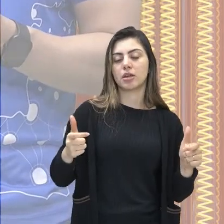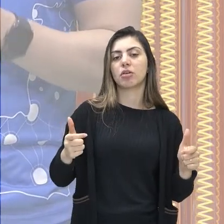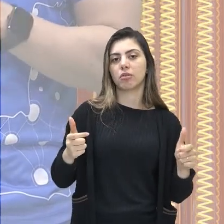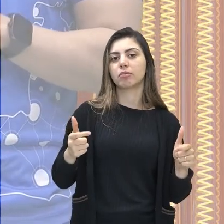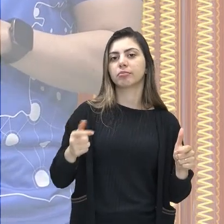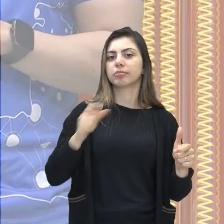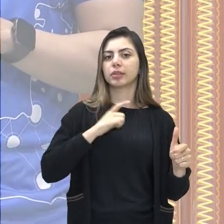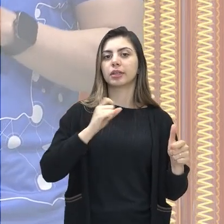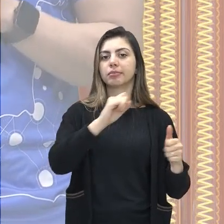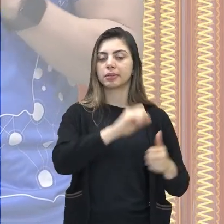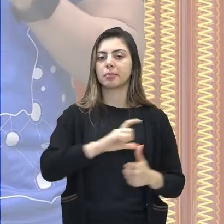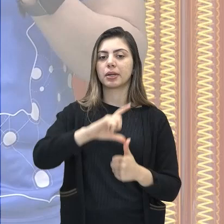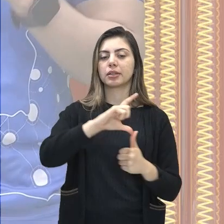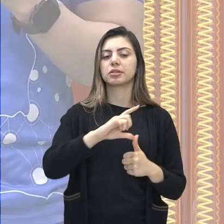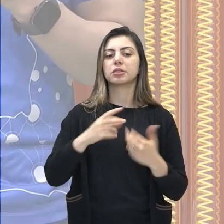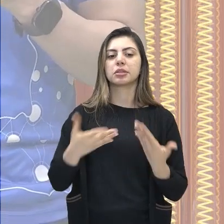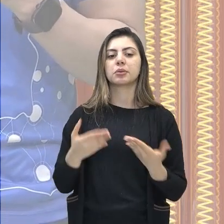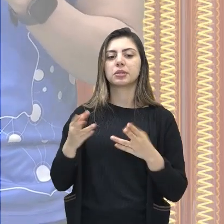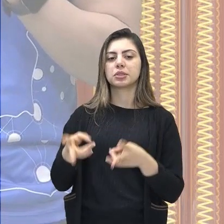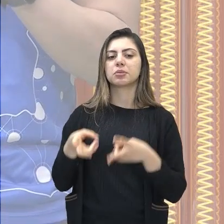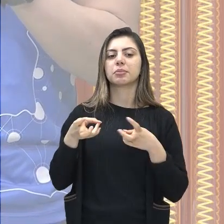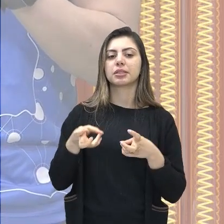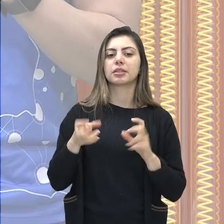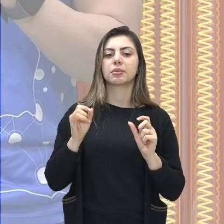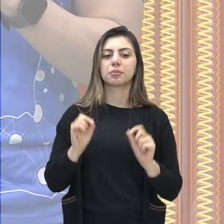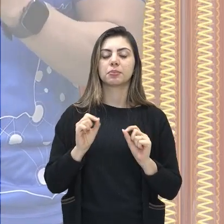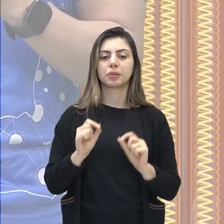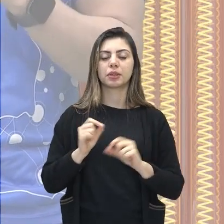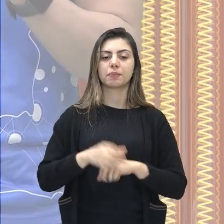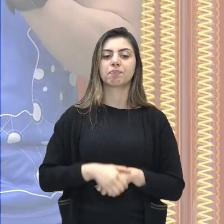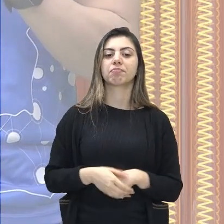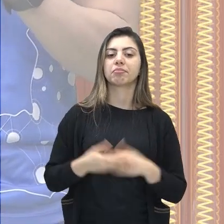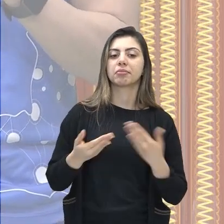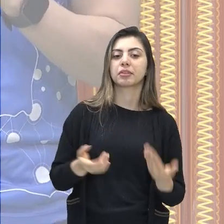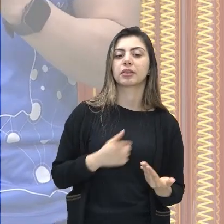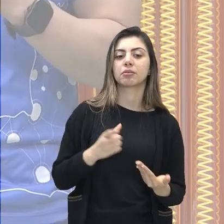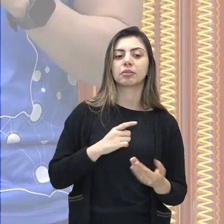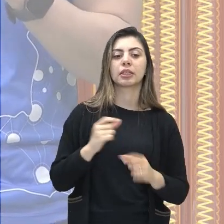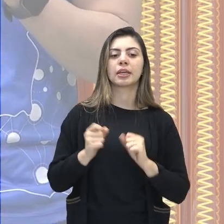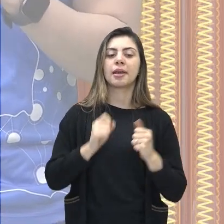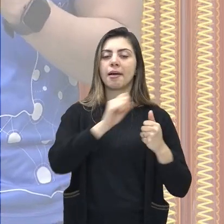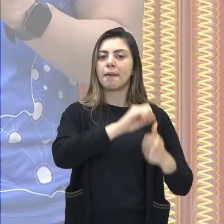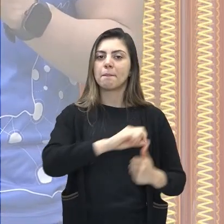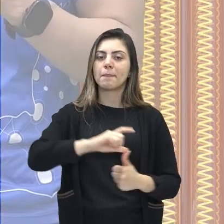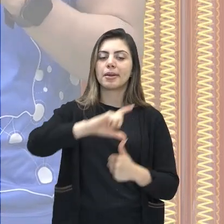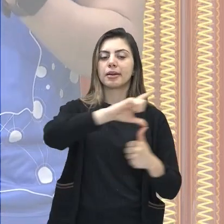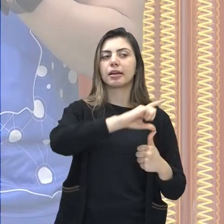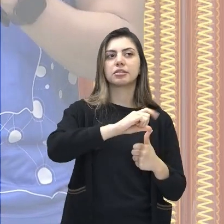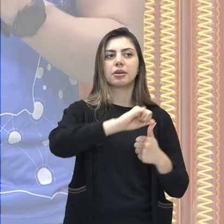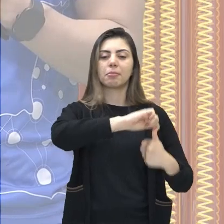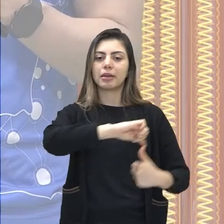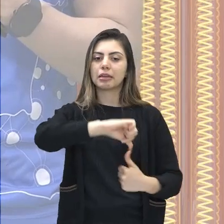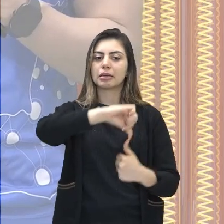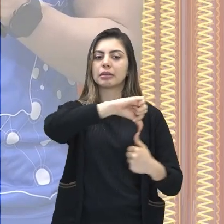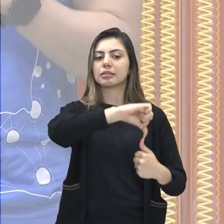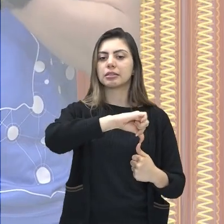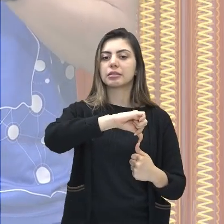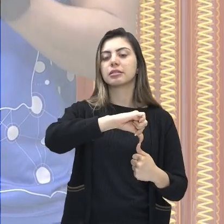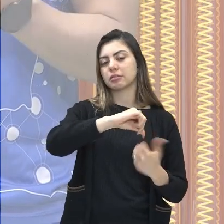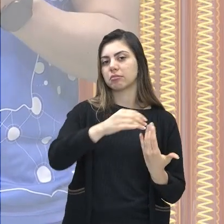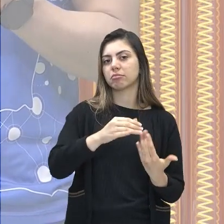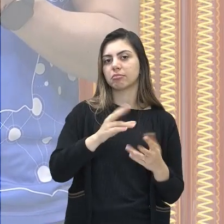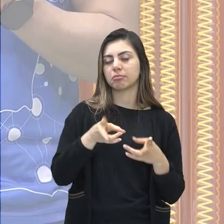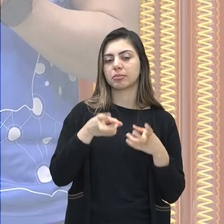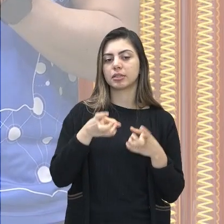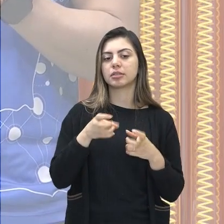América Latina. Então a gente observa que em regiões como a América Latina e Caribe, a América do Sul, a América Central, o Caribe sozinho,